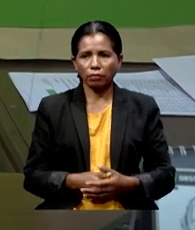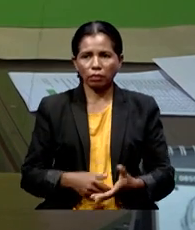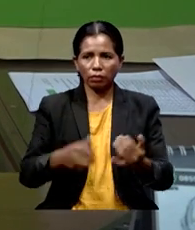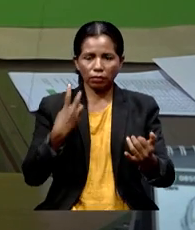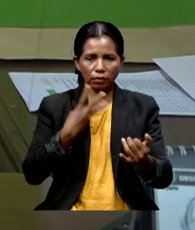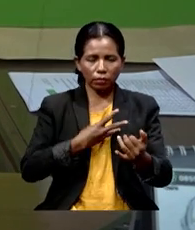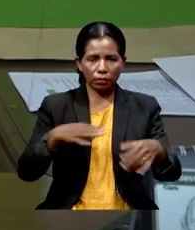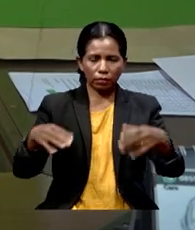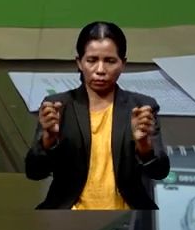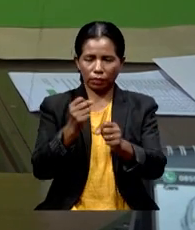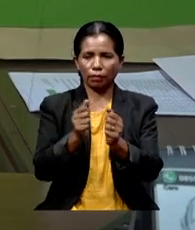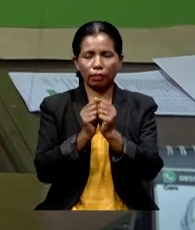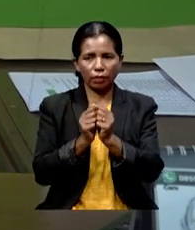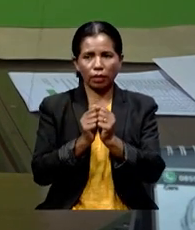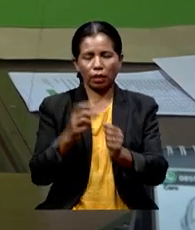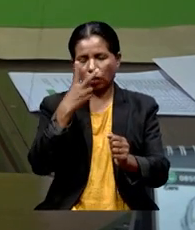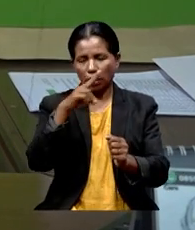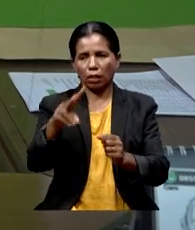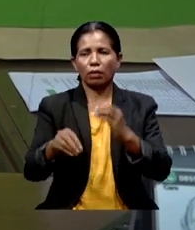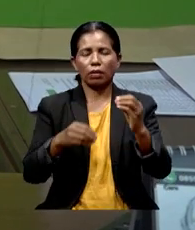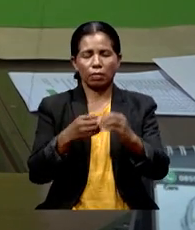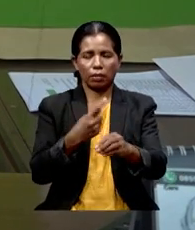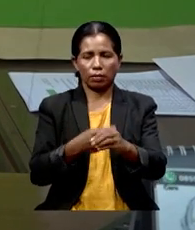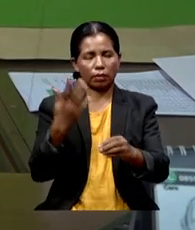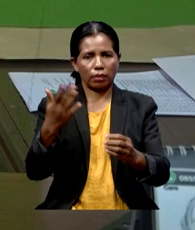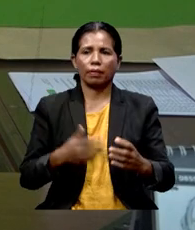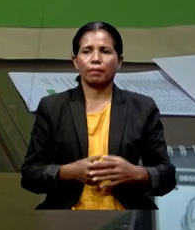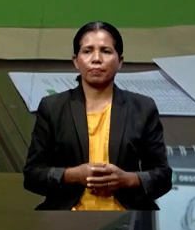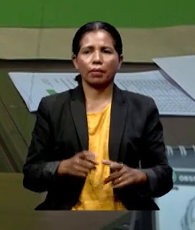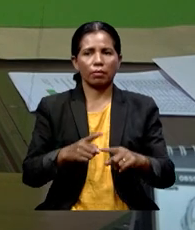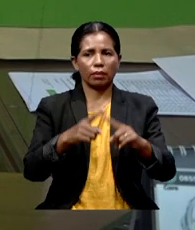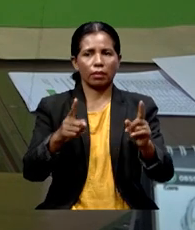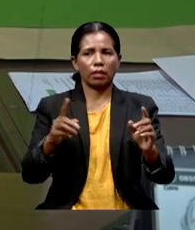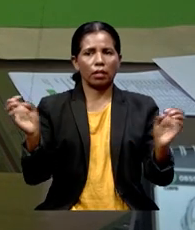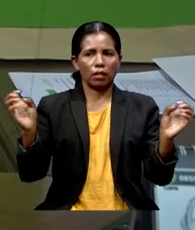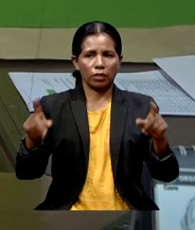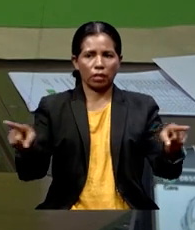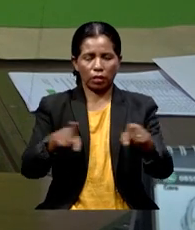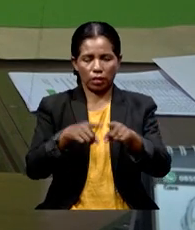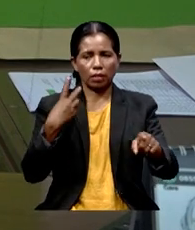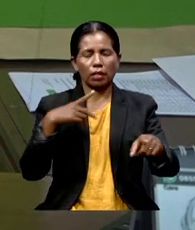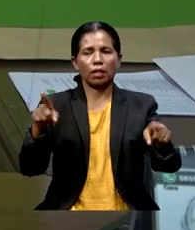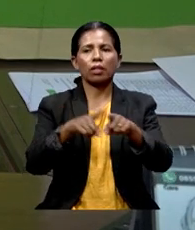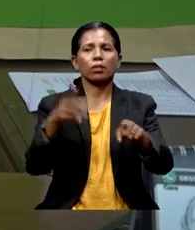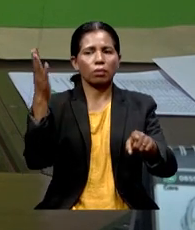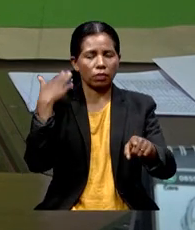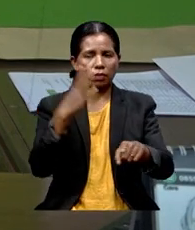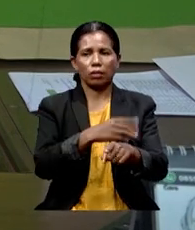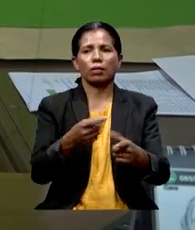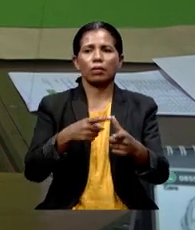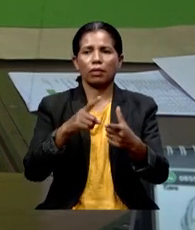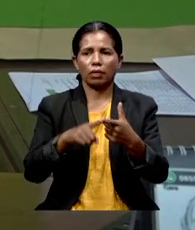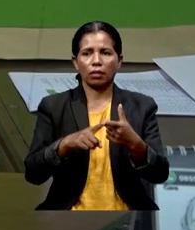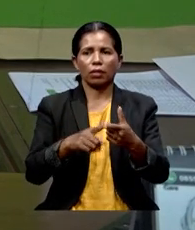esforço ela tu bele cobre ela situação ira né, maybe Laos hanes kita compara com Seoul ya situação